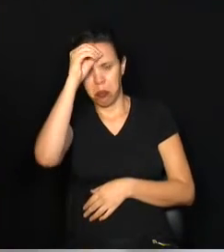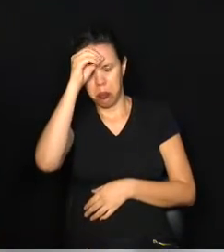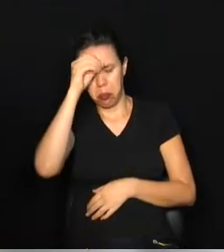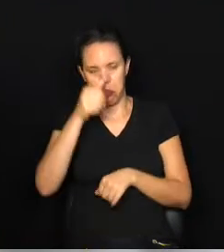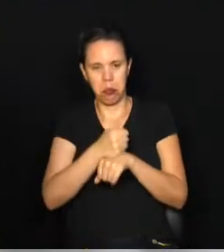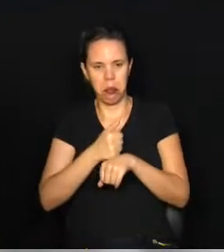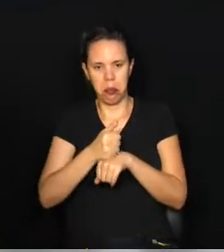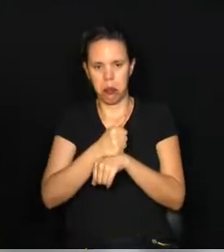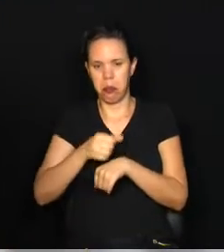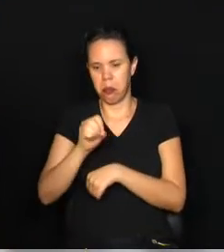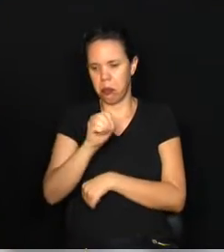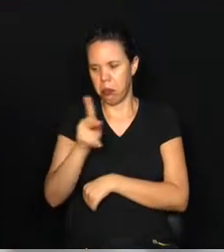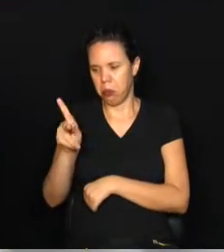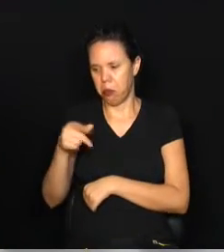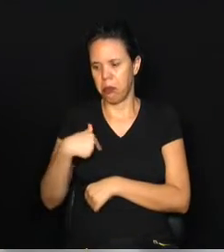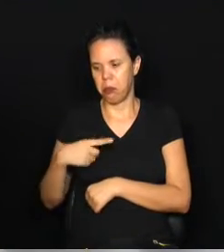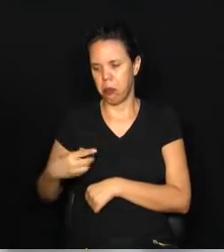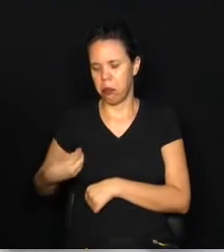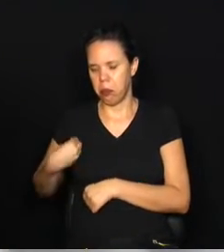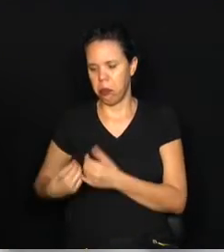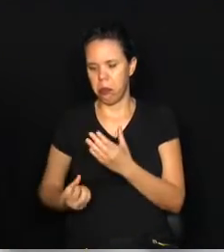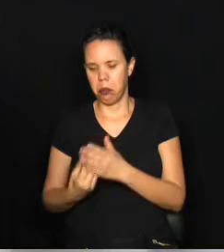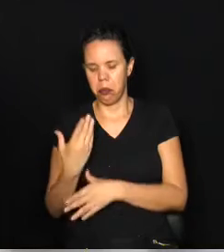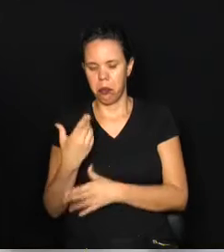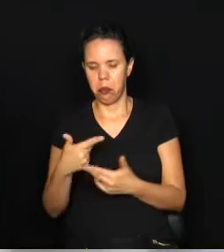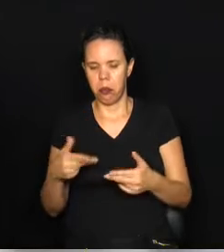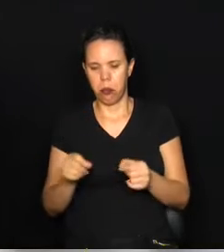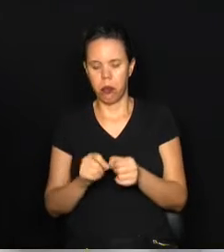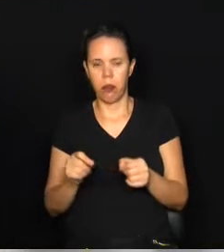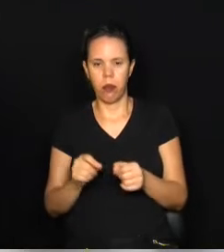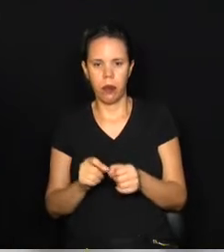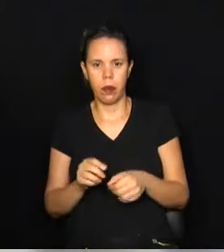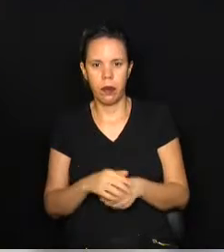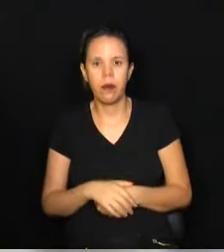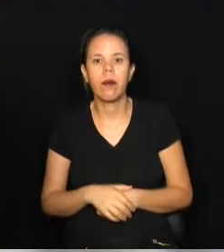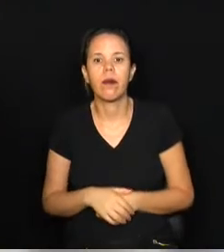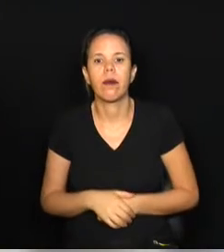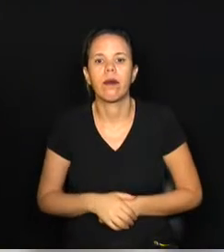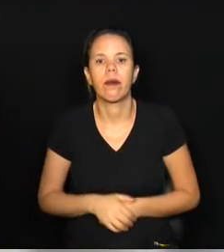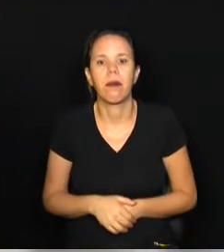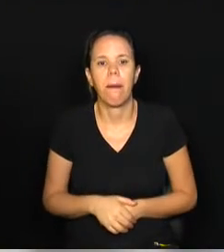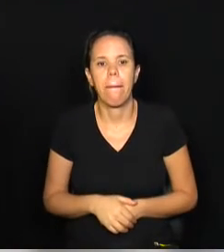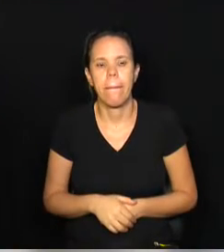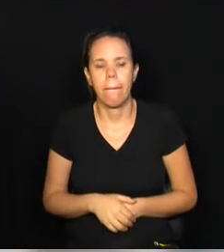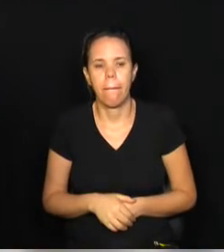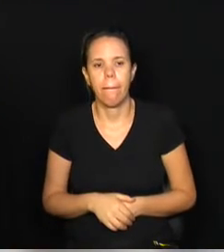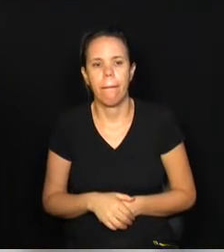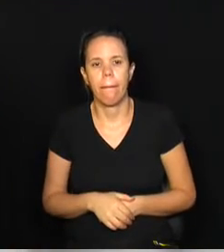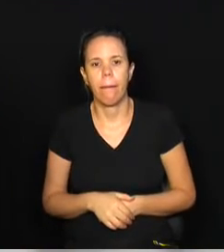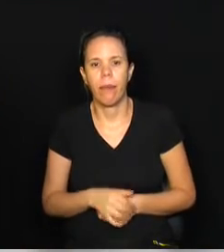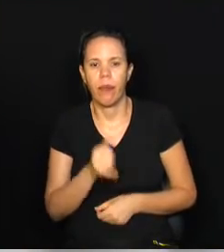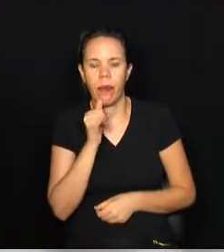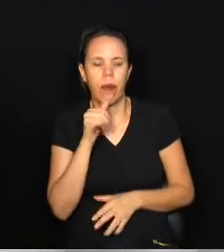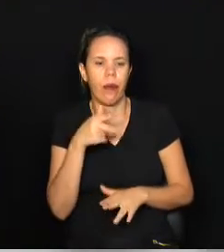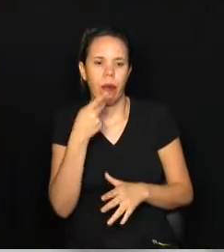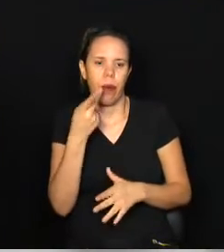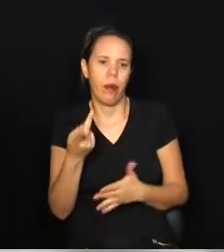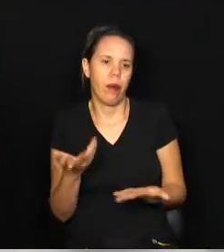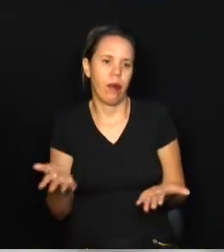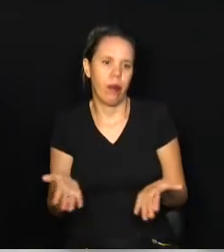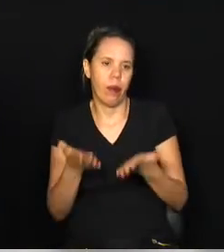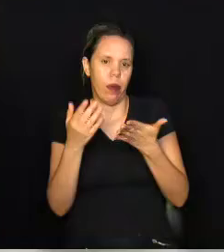optometria existe. E para fazer existir alguma coisa, o senhor tem que ir lá para a tribuna e,